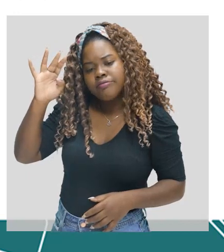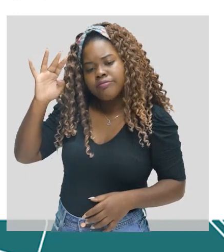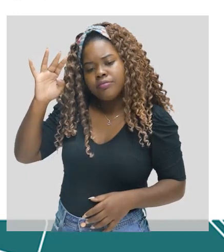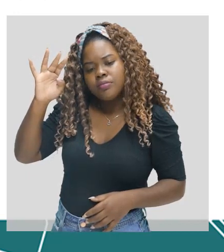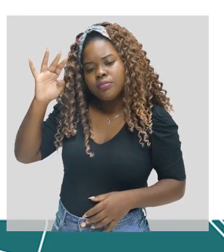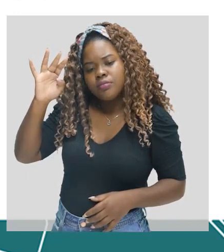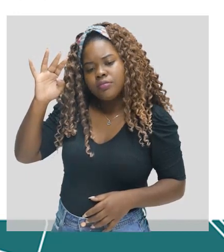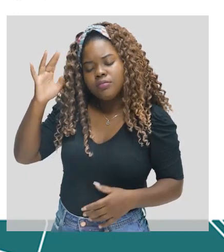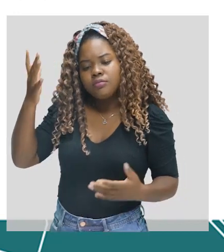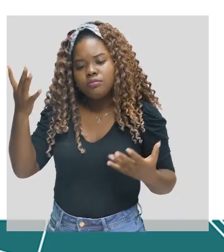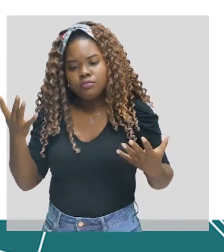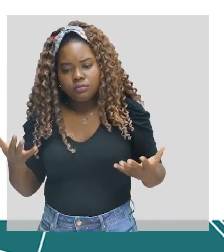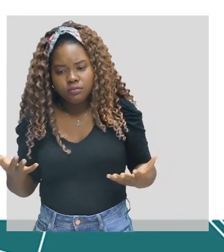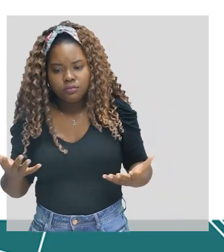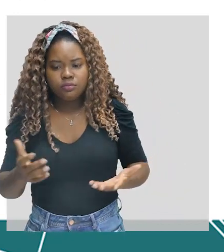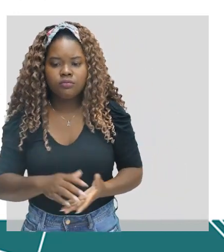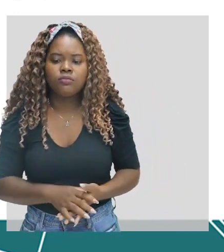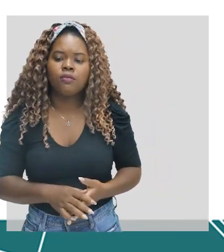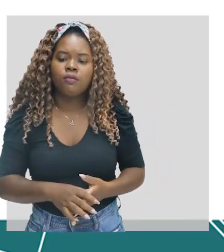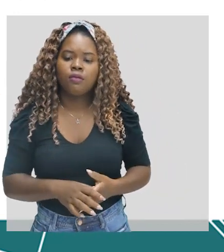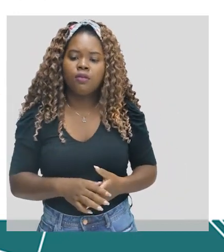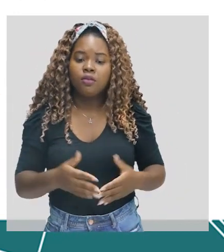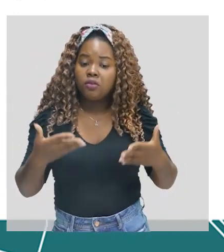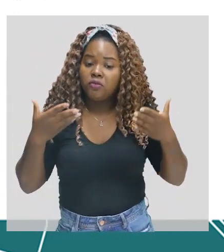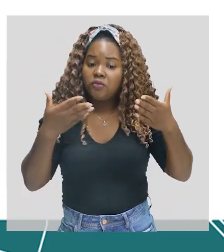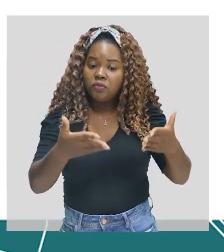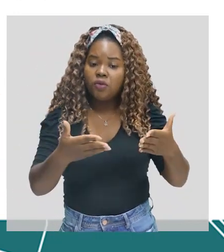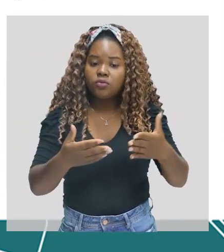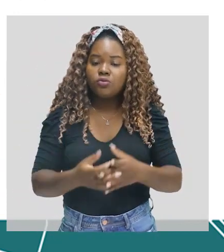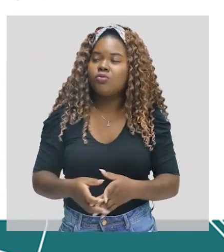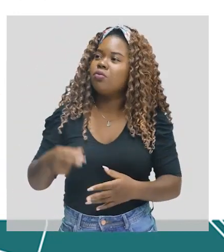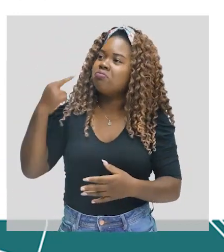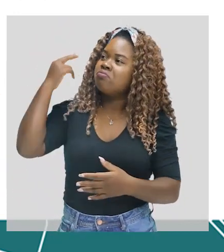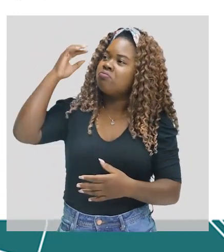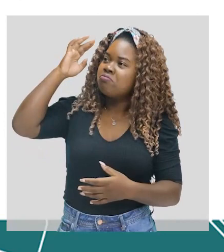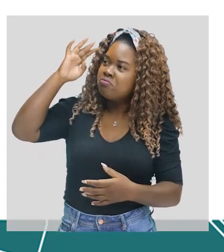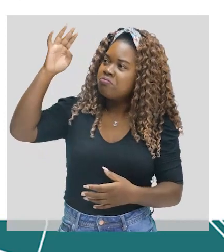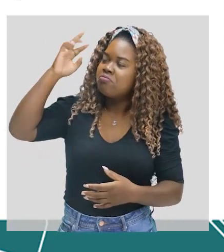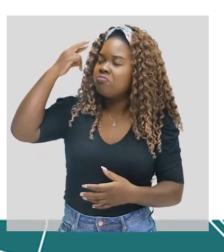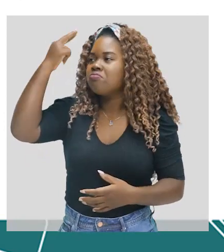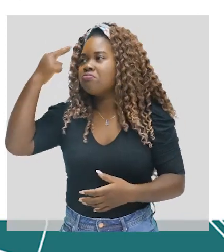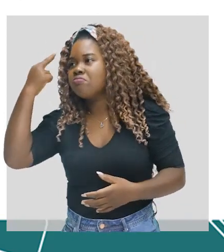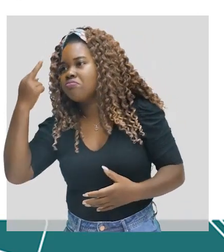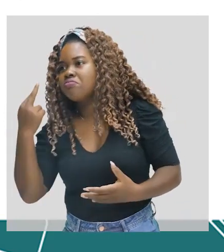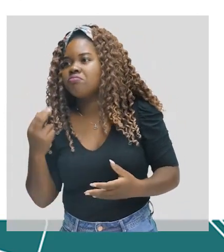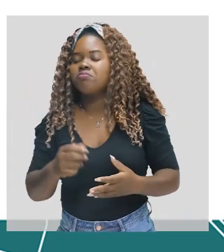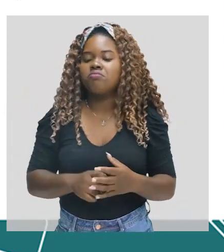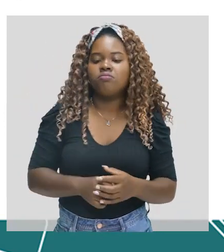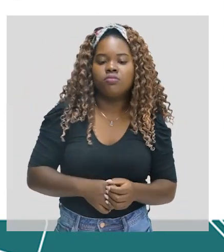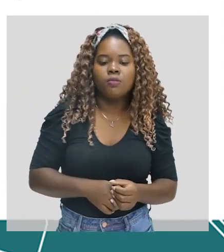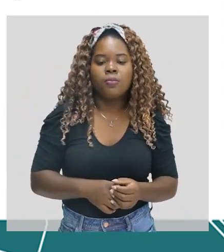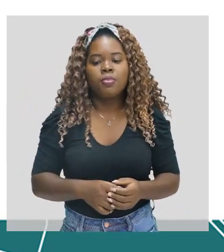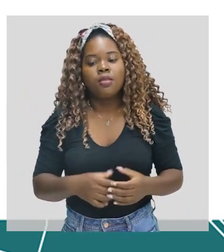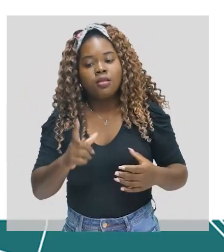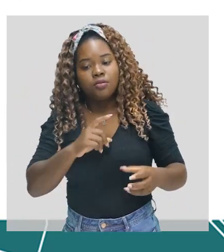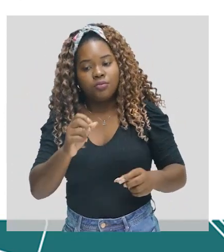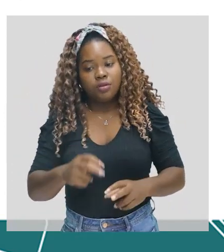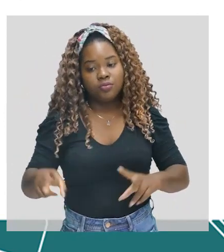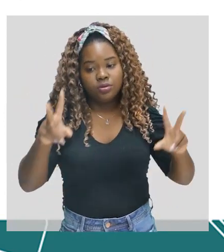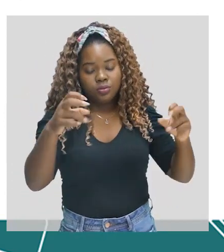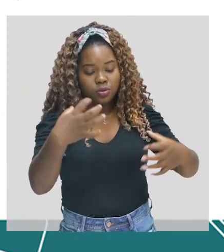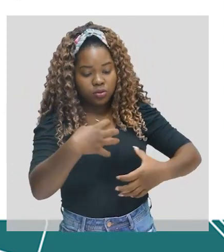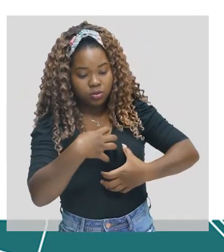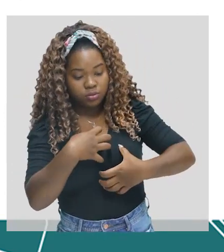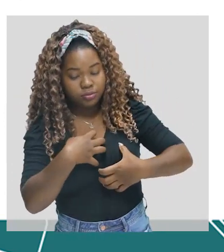conjecturar, tá bom? Eu vou trabalhar com hipóteses, isso é idealizar. Então, com a exaltação de temas